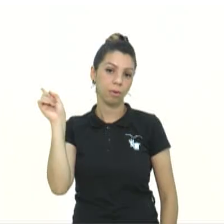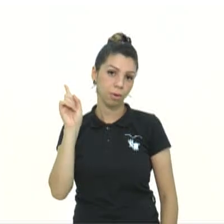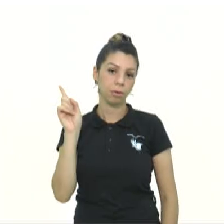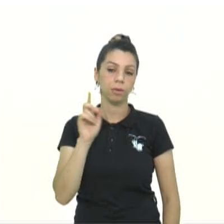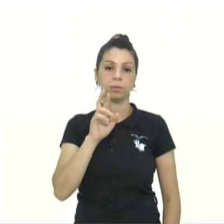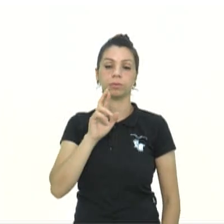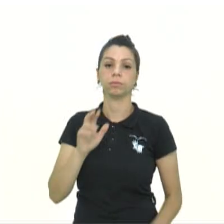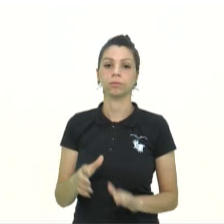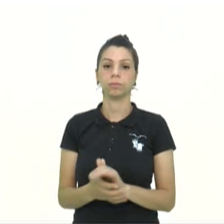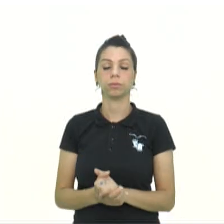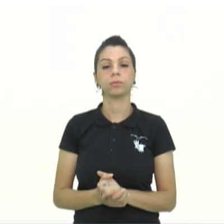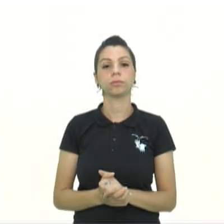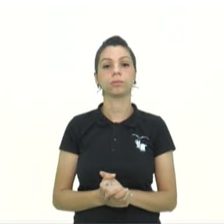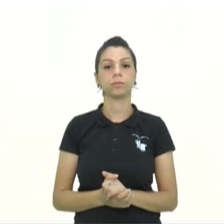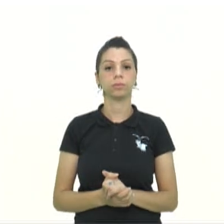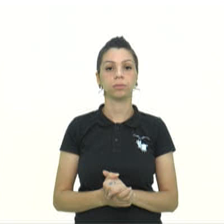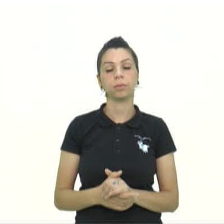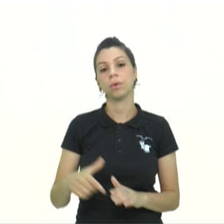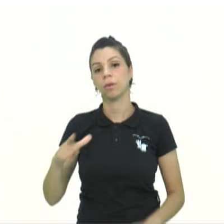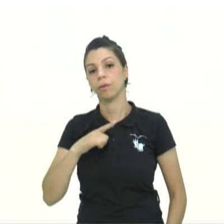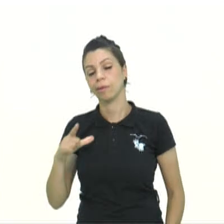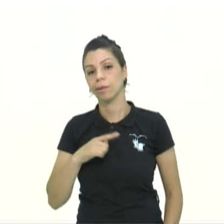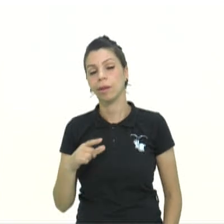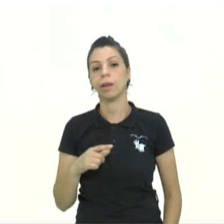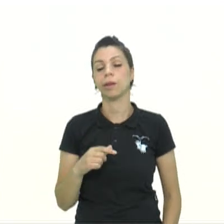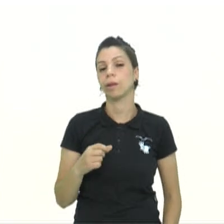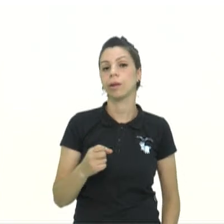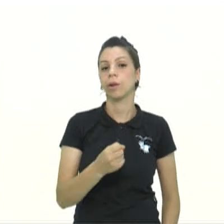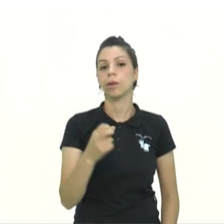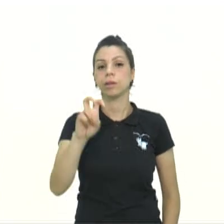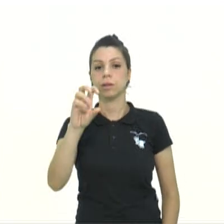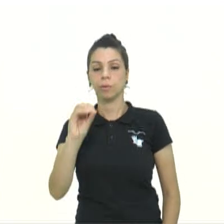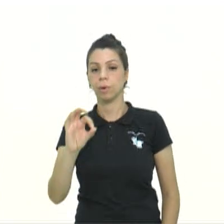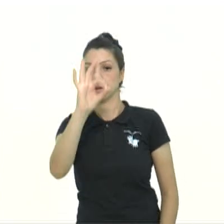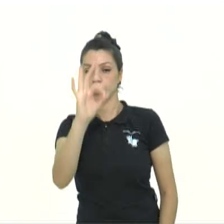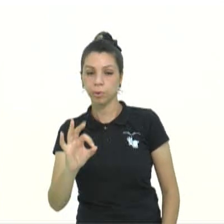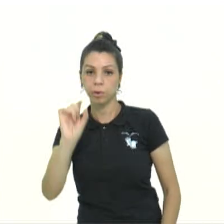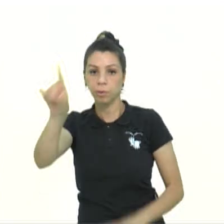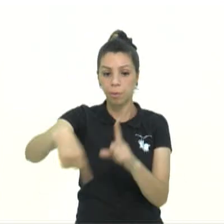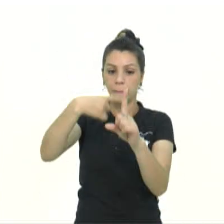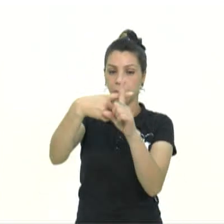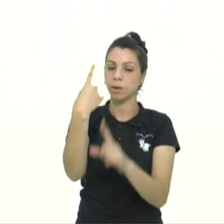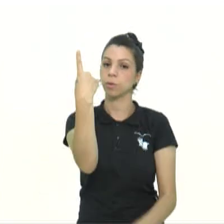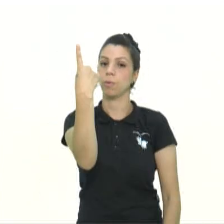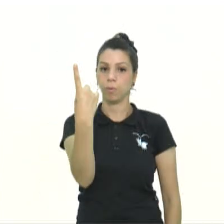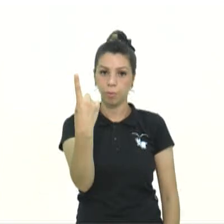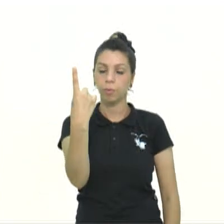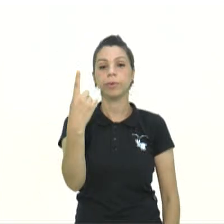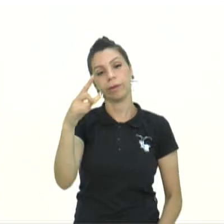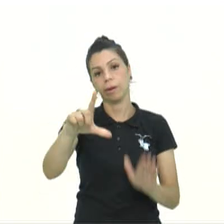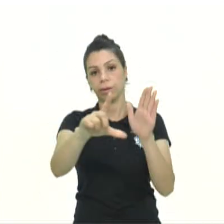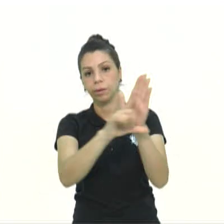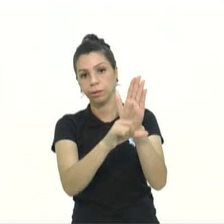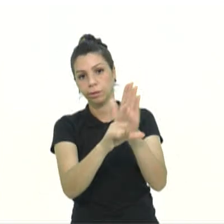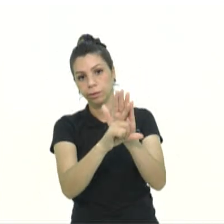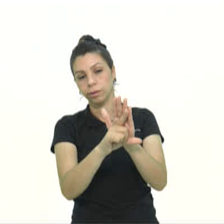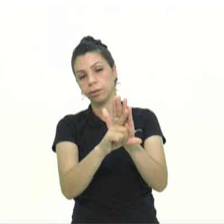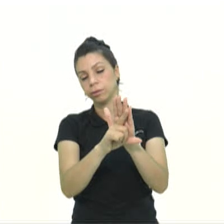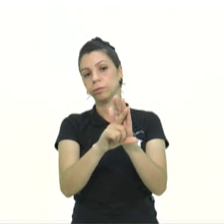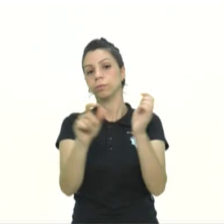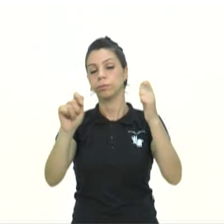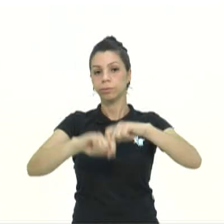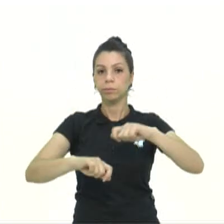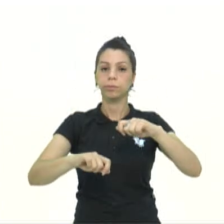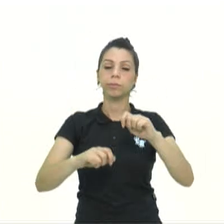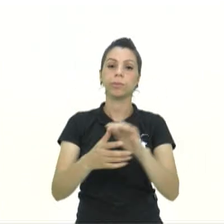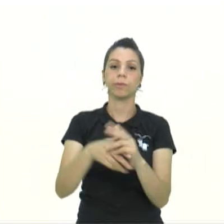resultado, como nenhum candidato obteve 50% dos votos mais um, como se determinava a lei, então a eleição